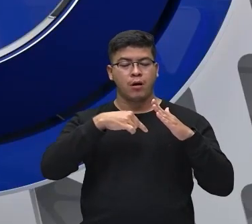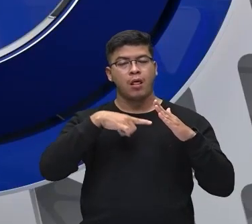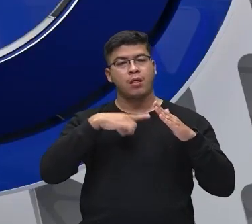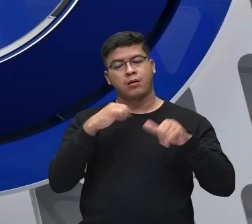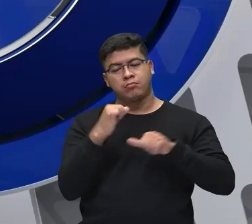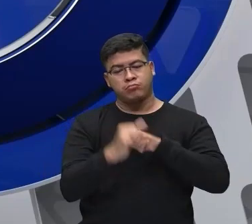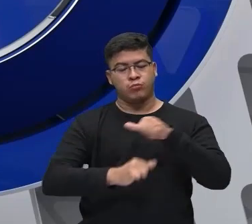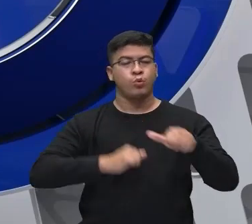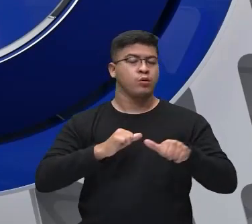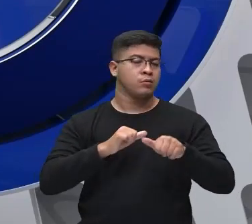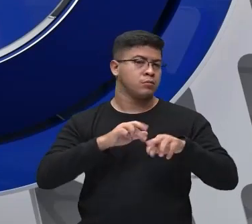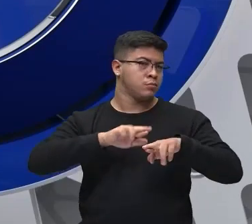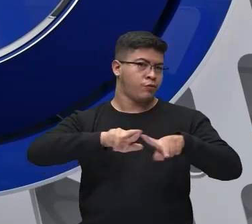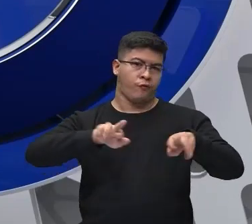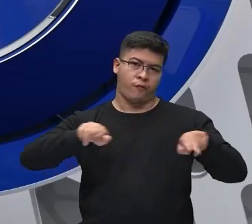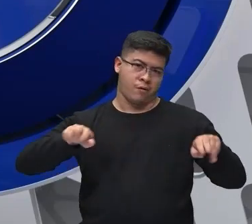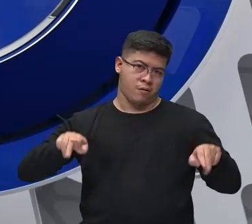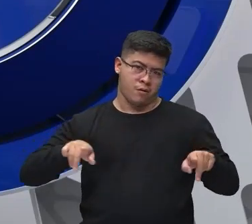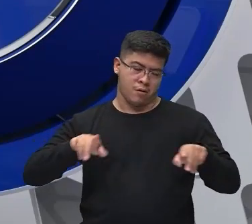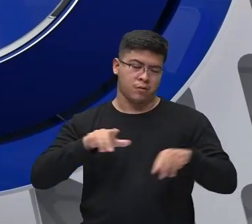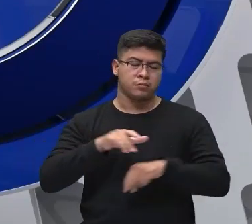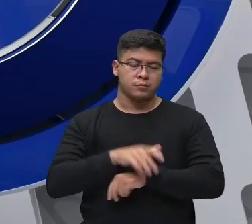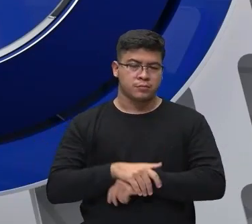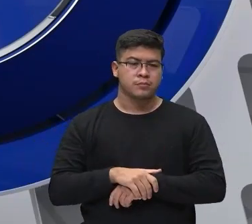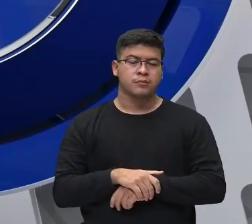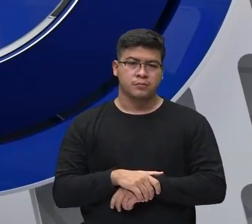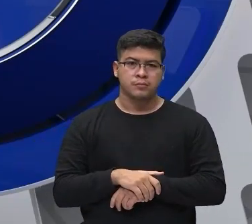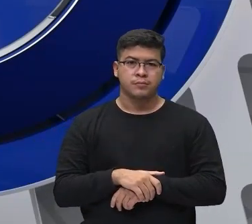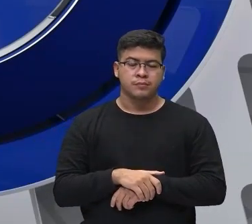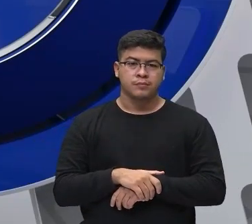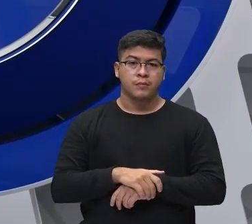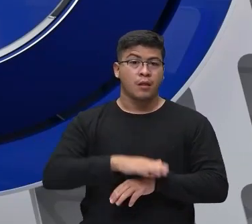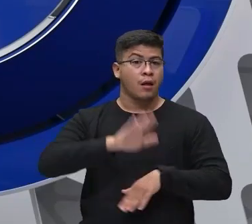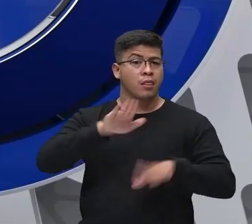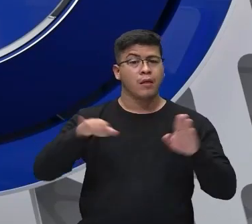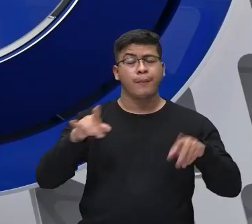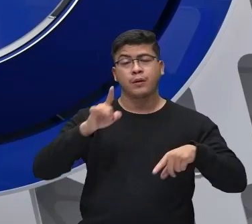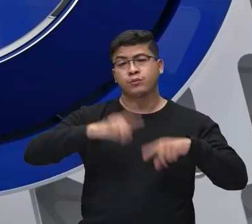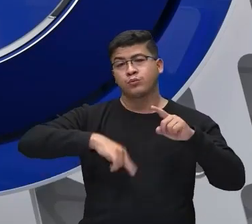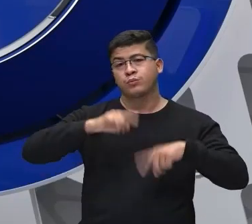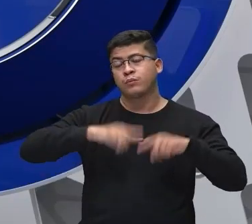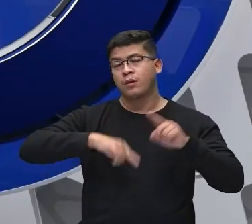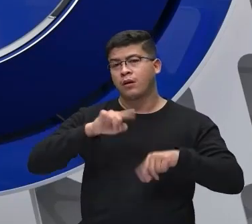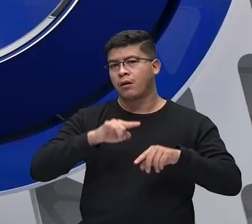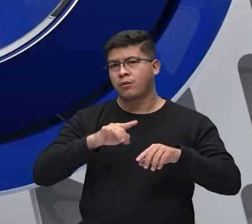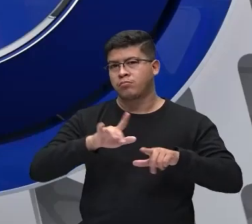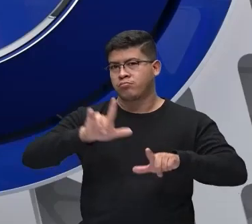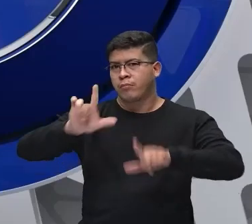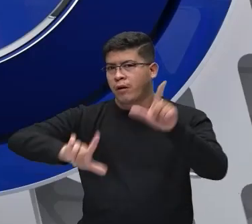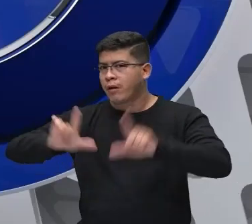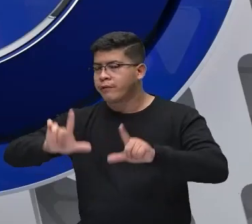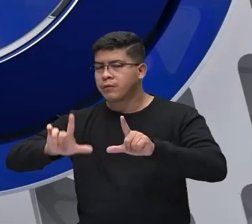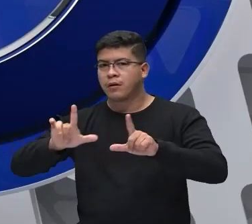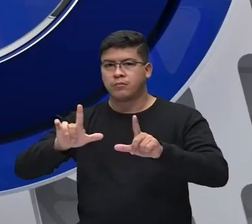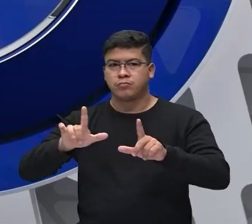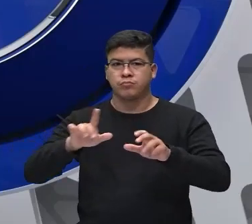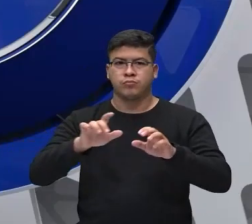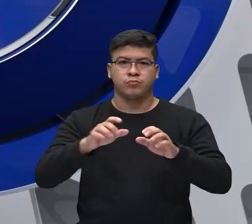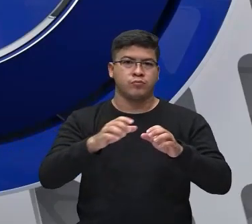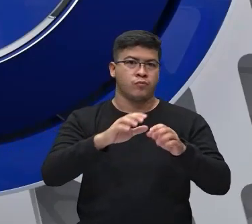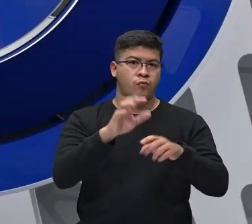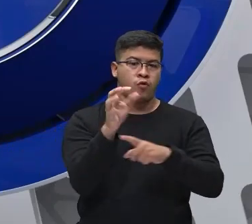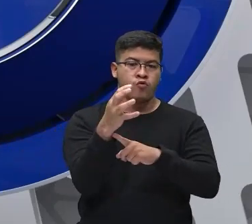transformação está relacionada com o tipo de aparelho. Então, a energia elétrica, ela pode ser transformada